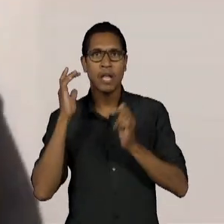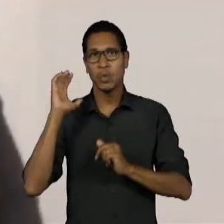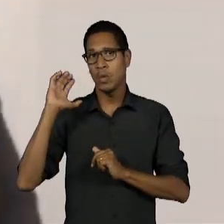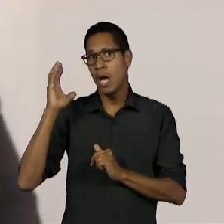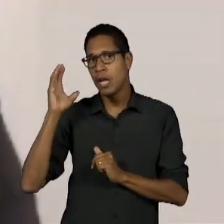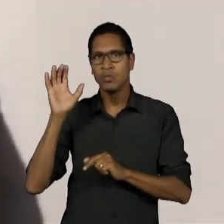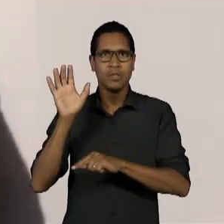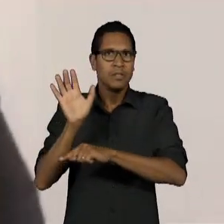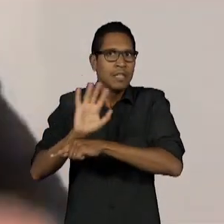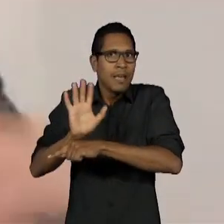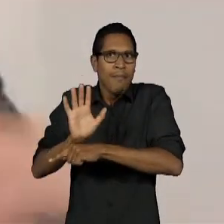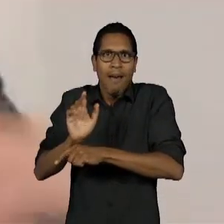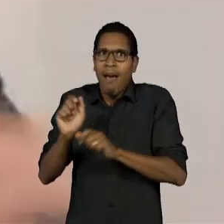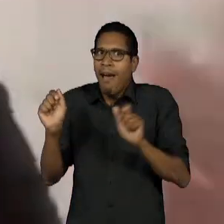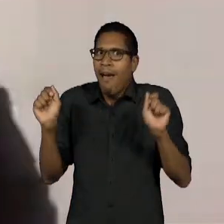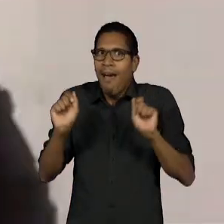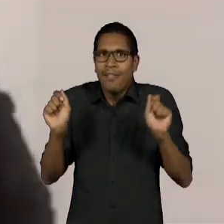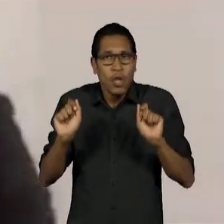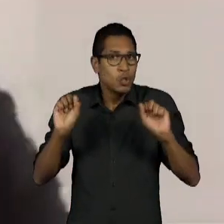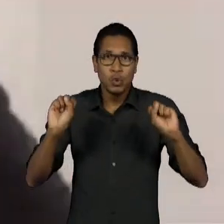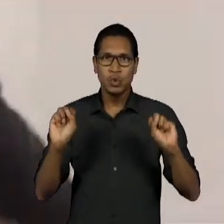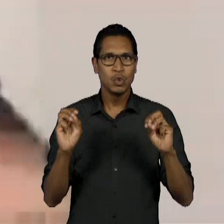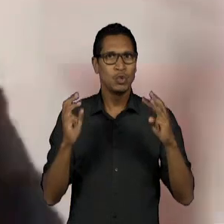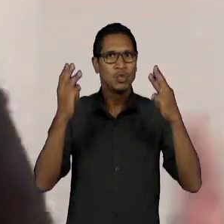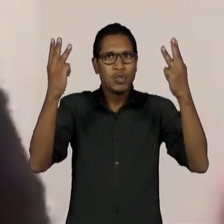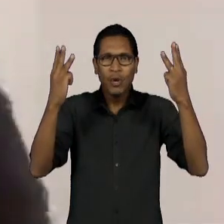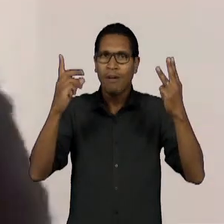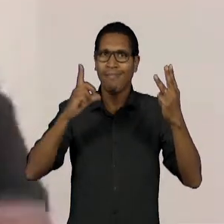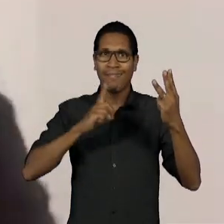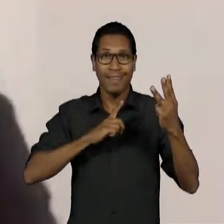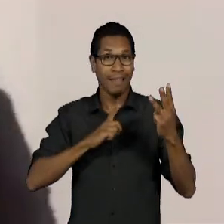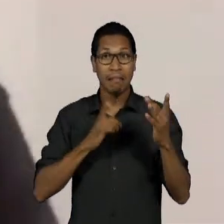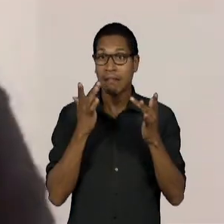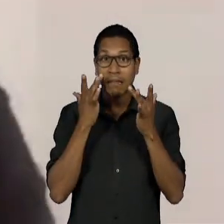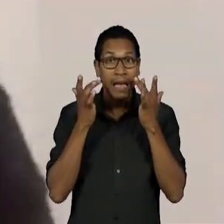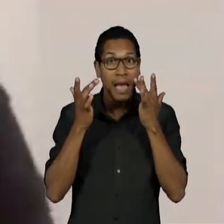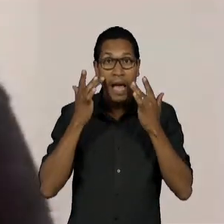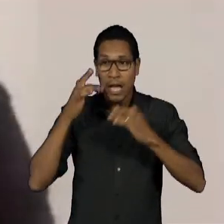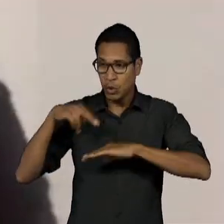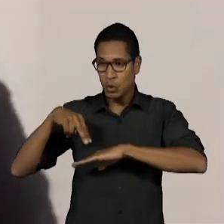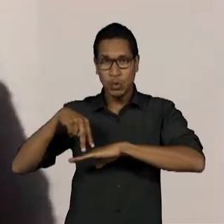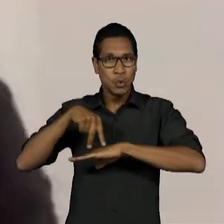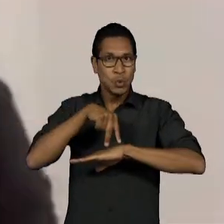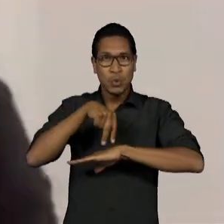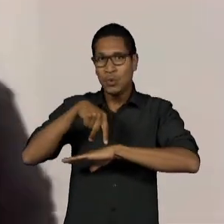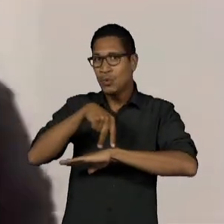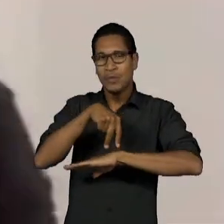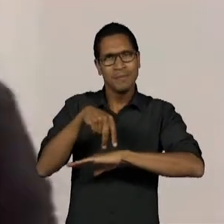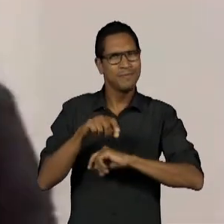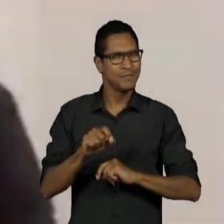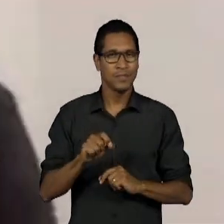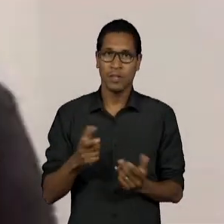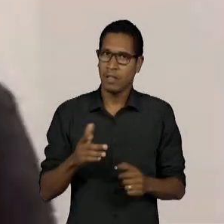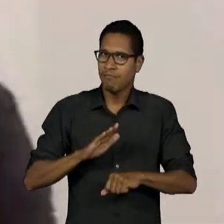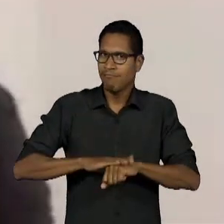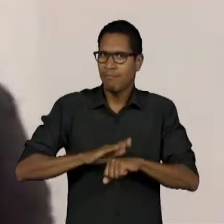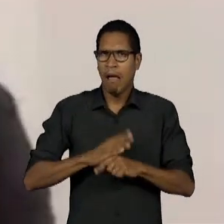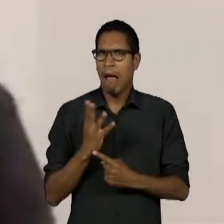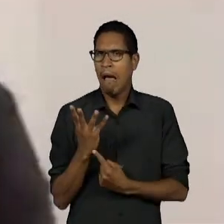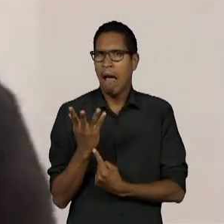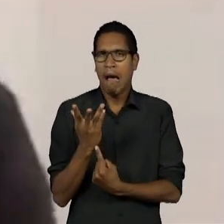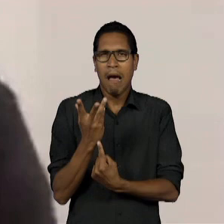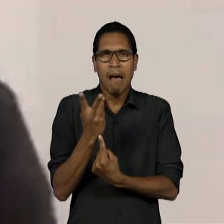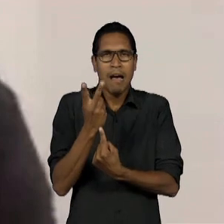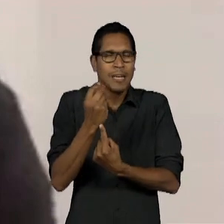era no cinema, num show, era numa peça de teatro. Quer dizer, fazer, trabalhar com a arte,